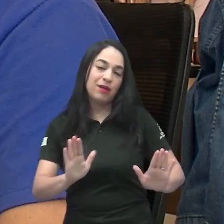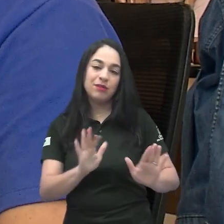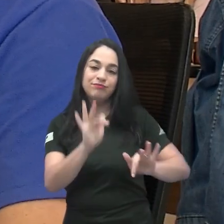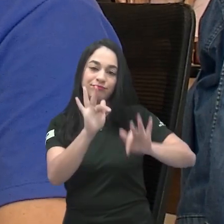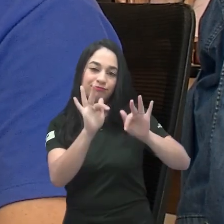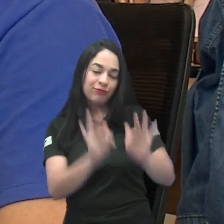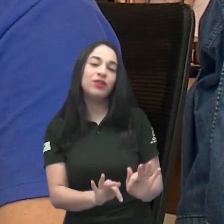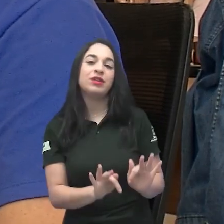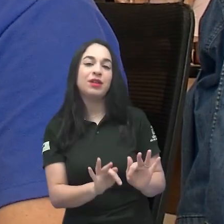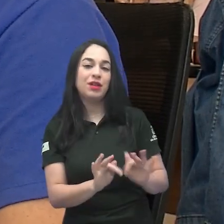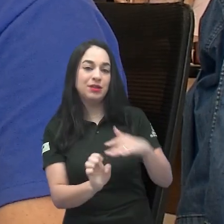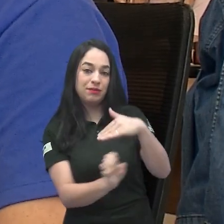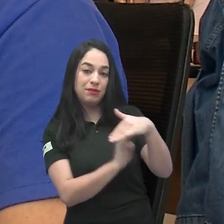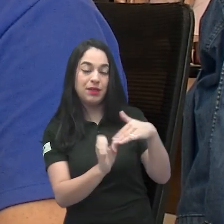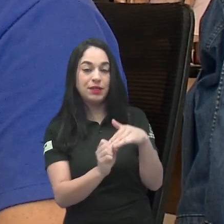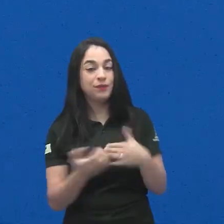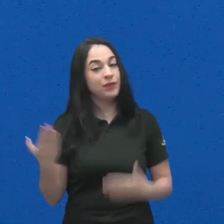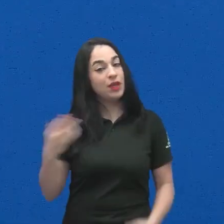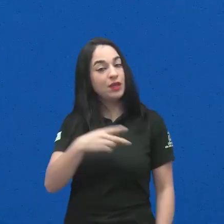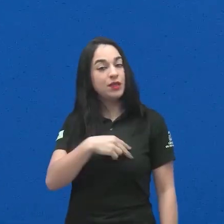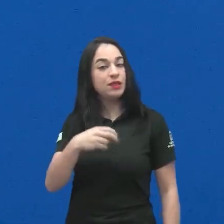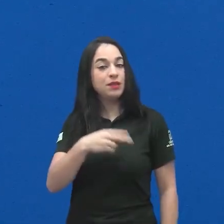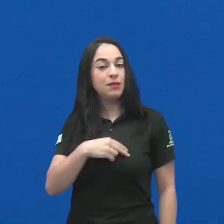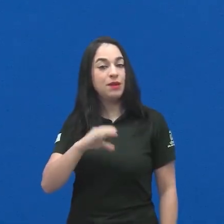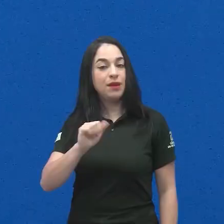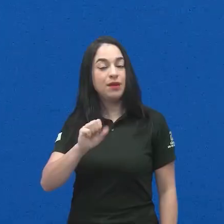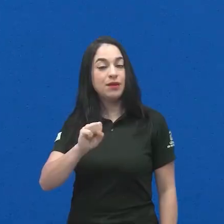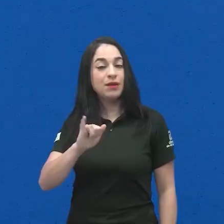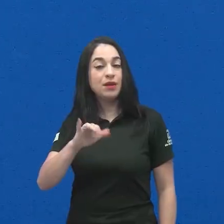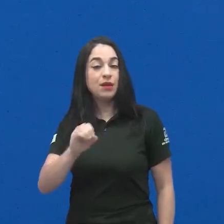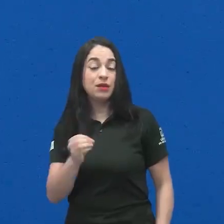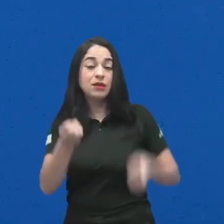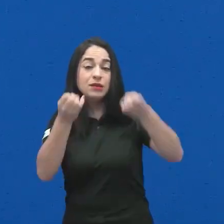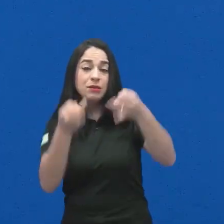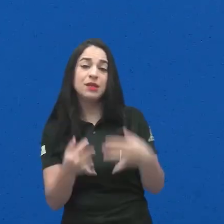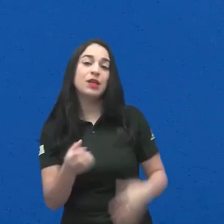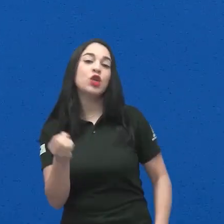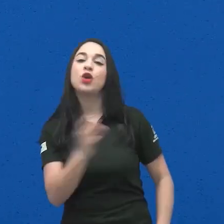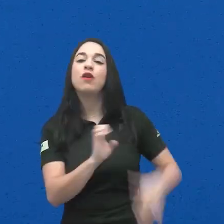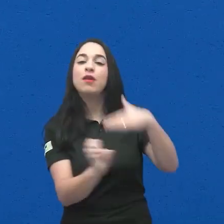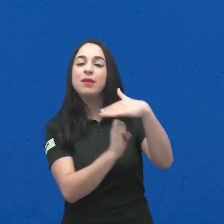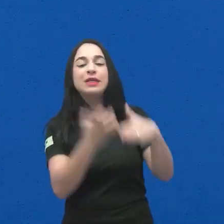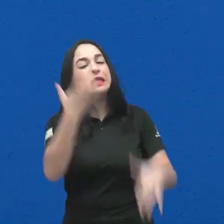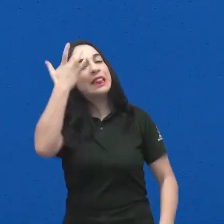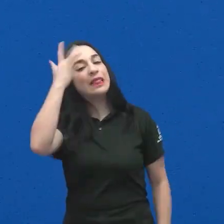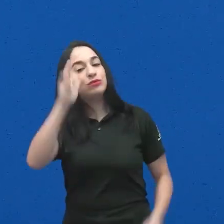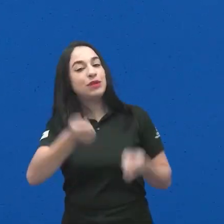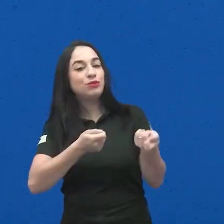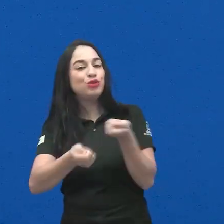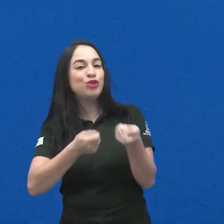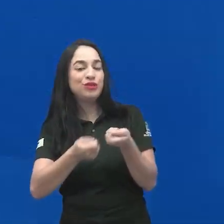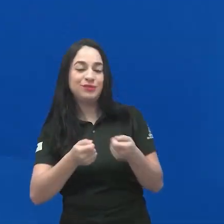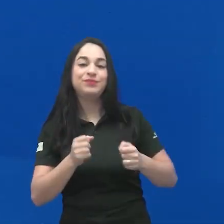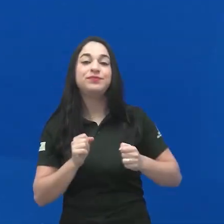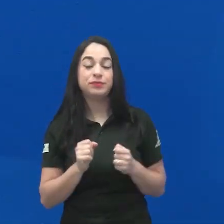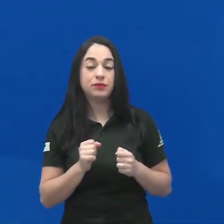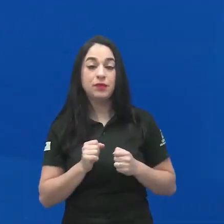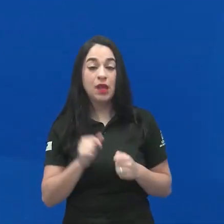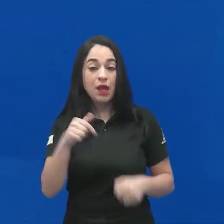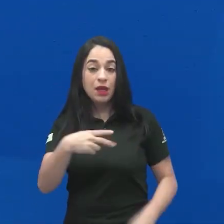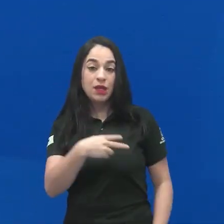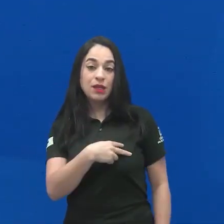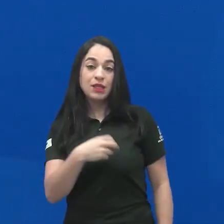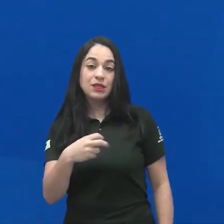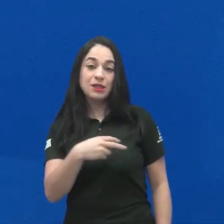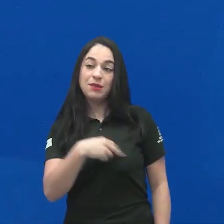negócios do Sebrae em São José dos Campos, afirma que o erro mais comum dos novos empreendedores está ligado à gestão. E, infelizmente,